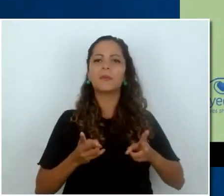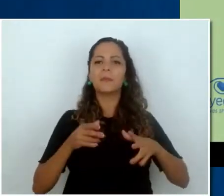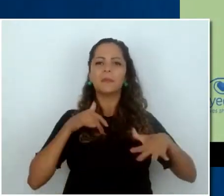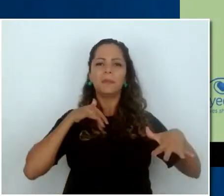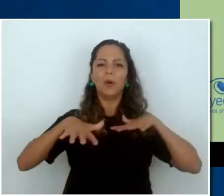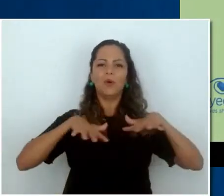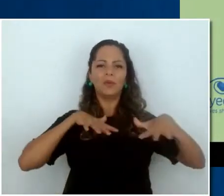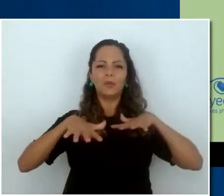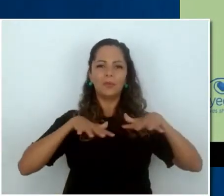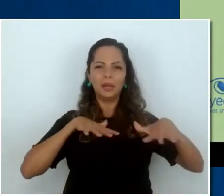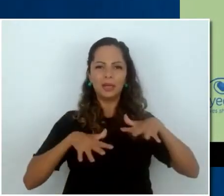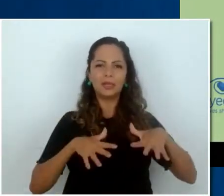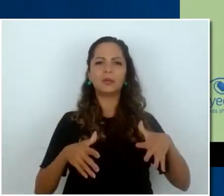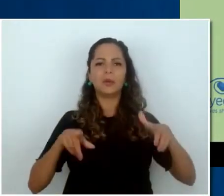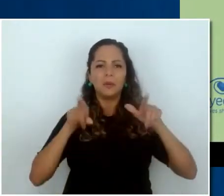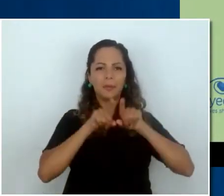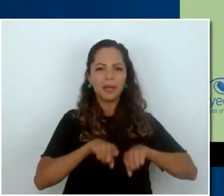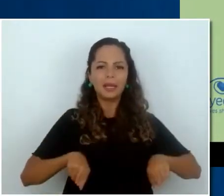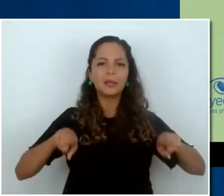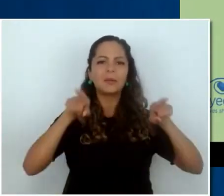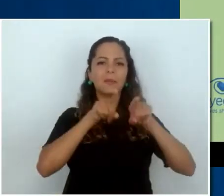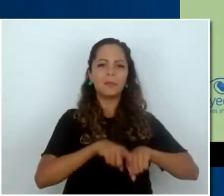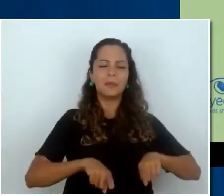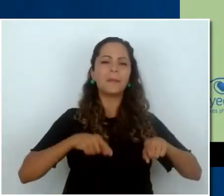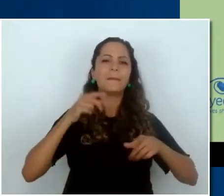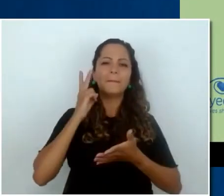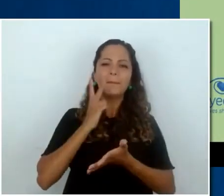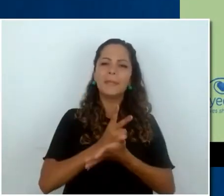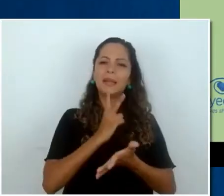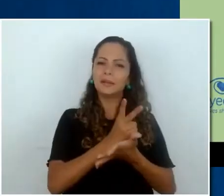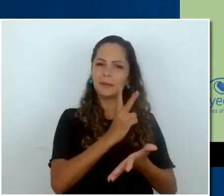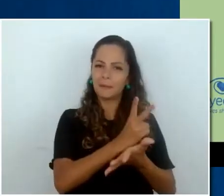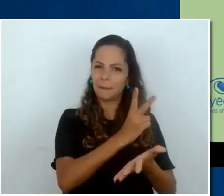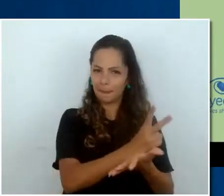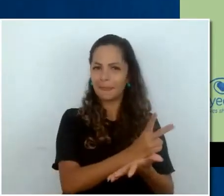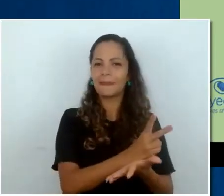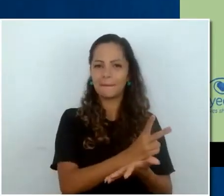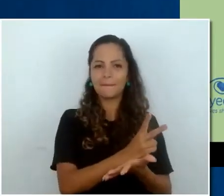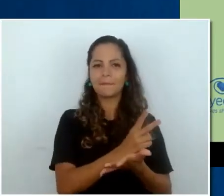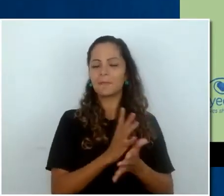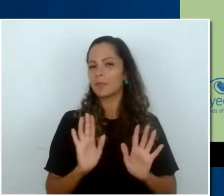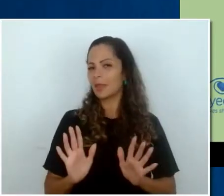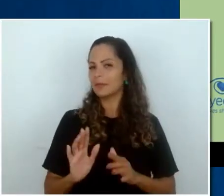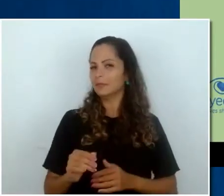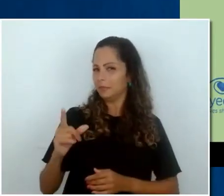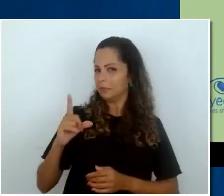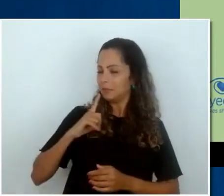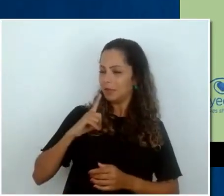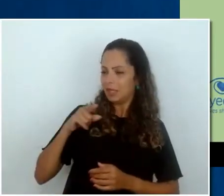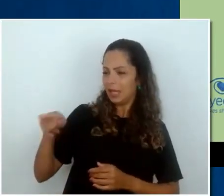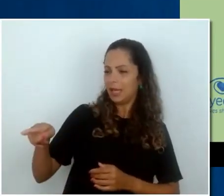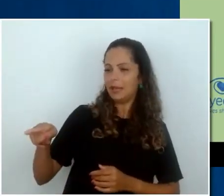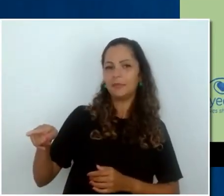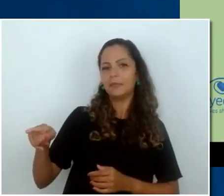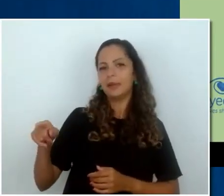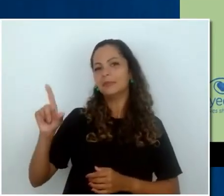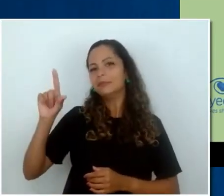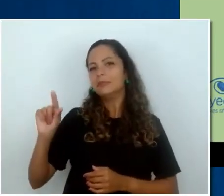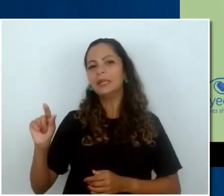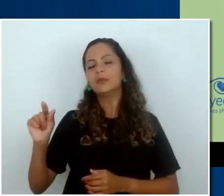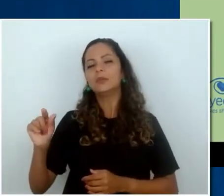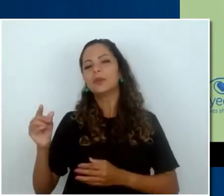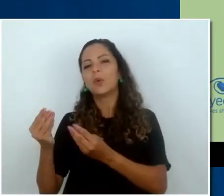idade. Então nós passamos do não tem a tem, mas tem menos qualidade do que outros da sua idade. Isso é o que nós chamamos